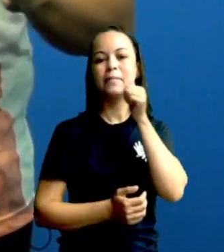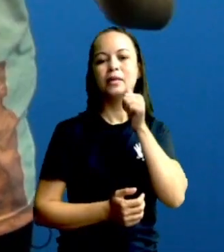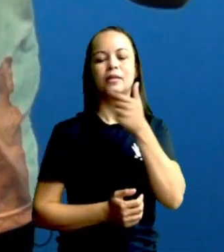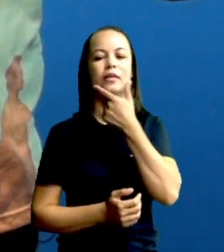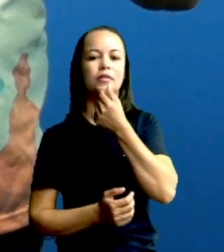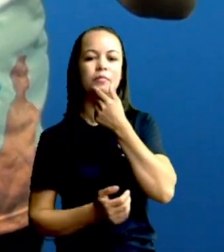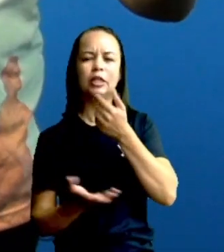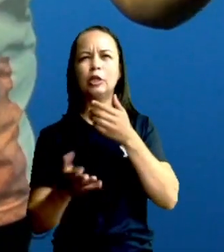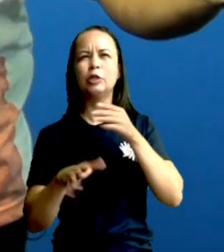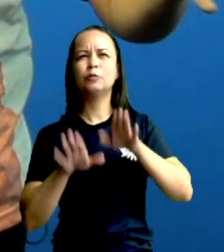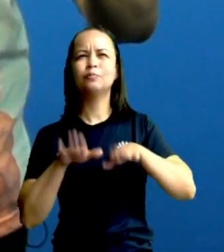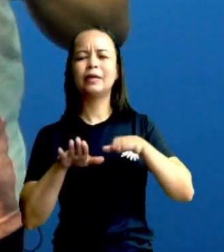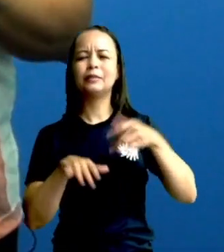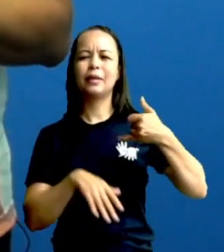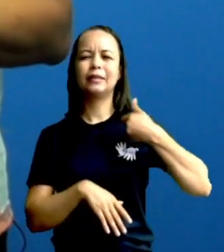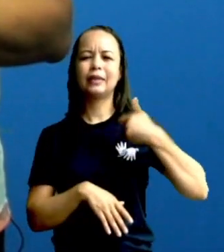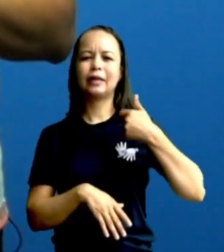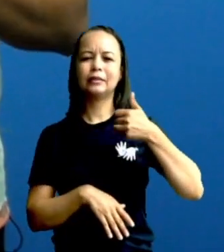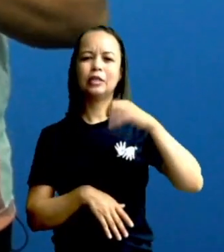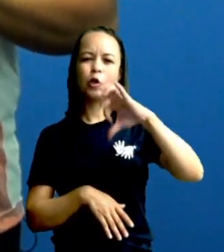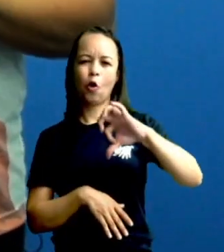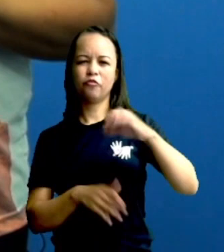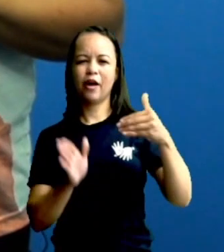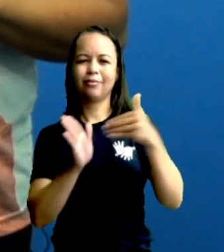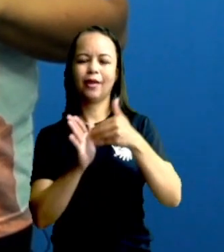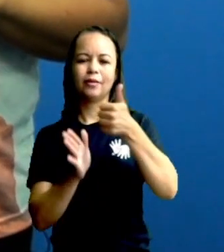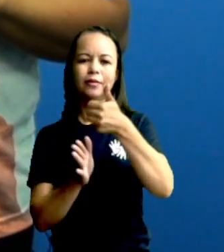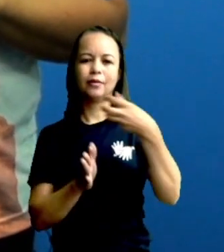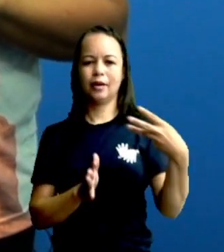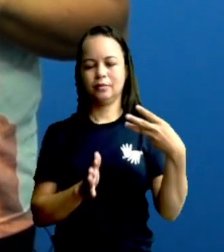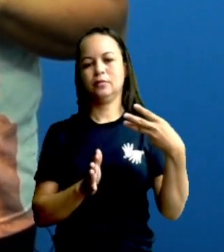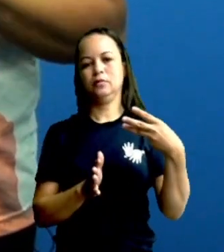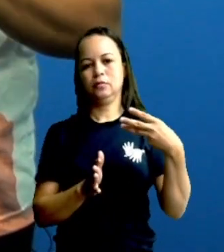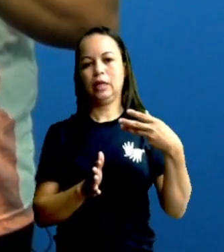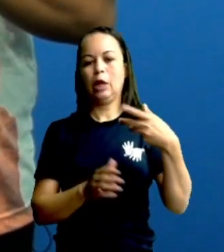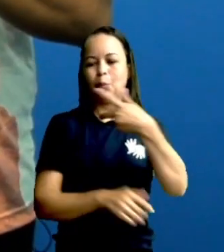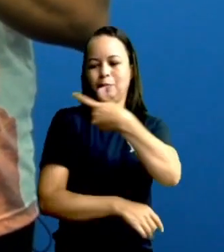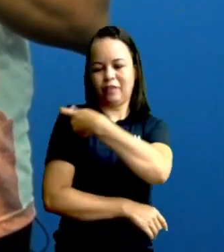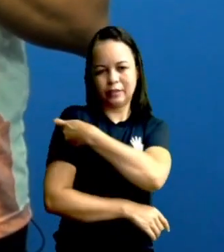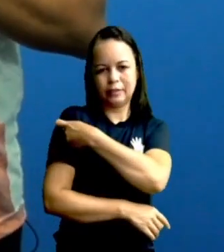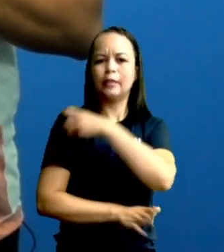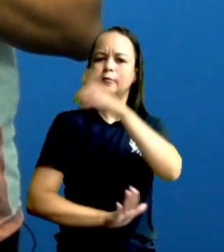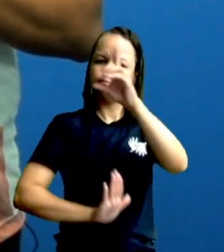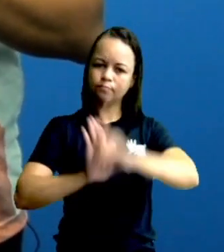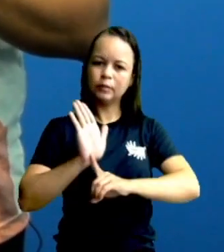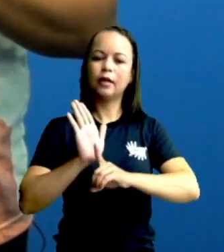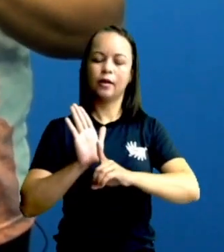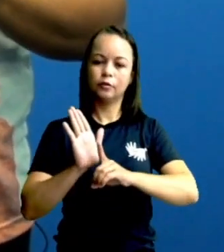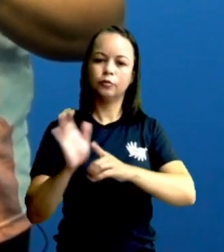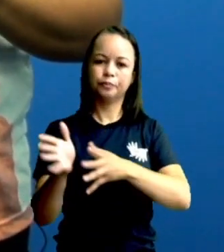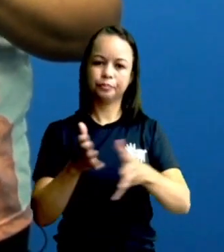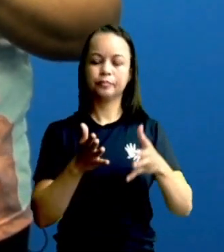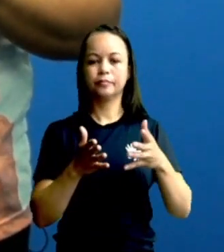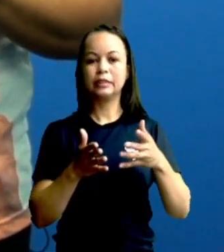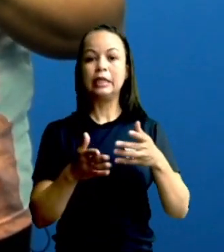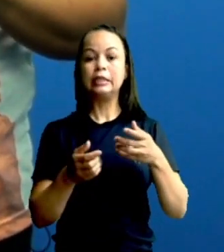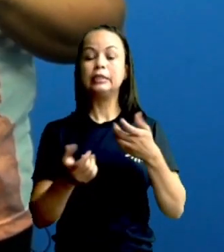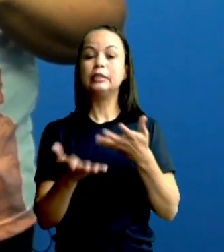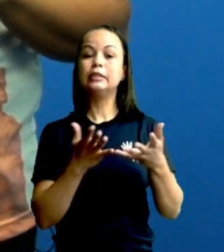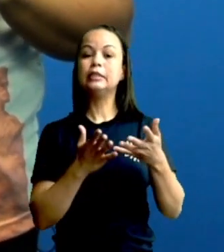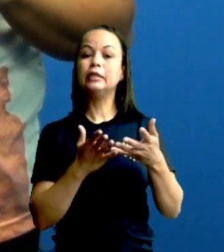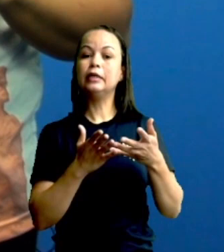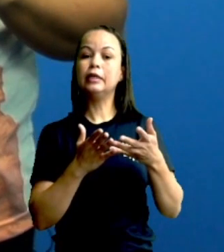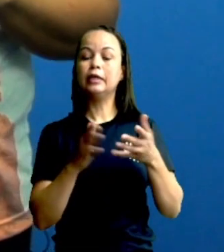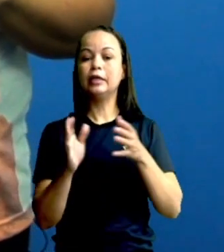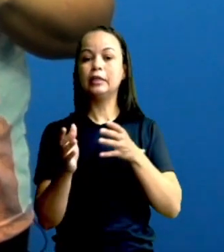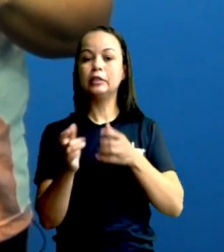meninos na faixa etária entre 9 a 13 anos têm o direito a tomar essa vacina. Ou seja, de forma profilática e preventiva,